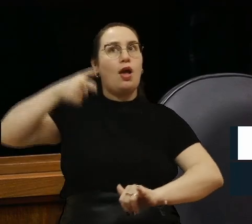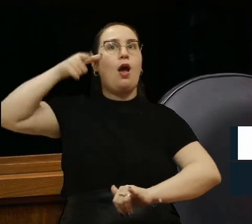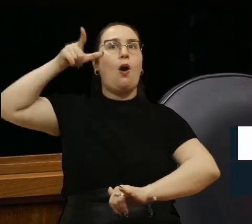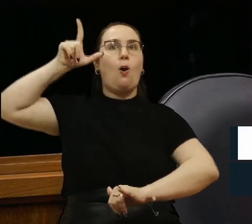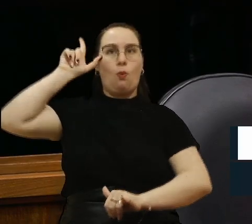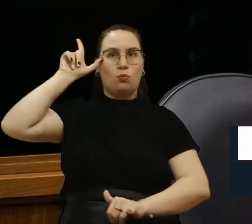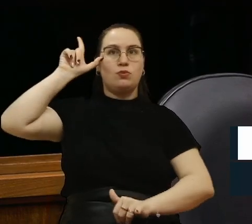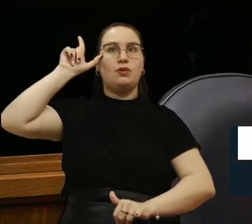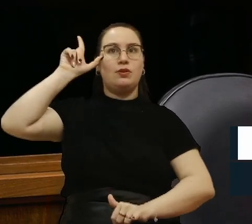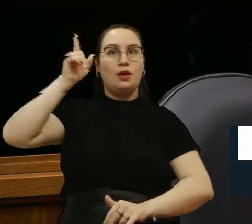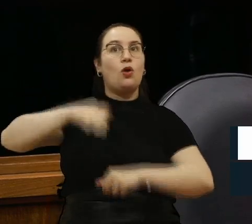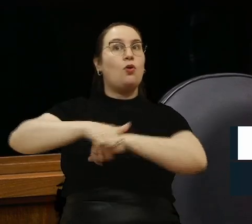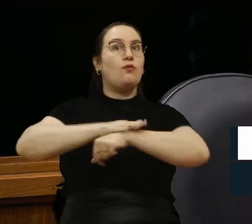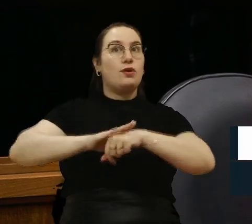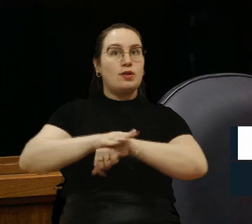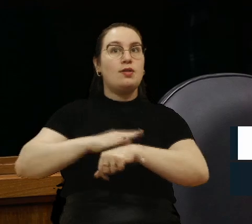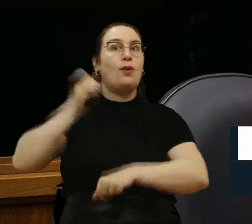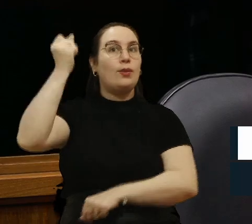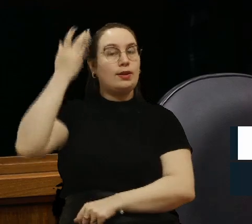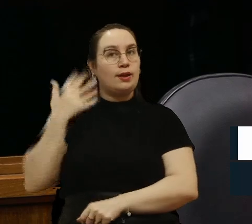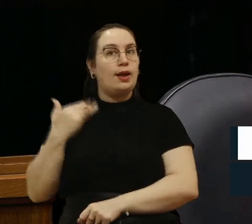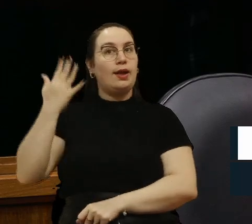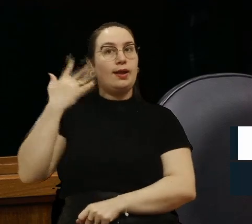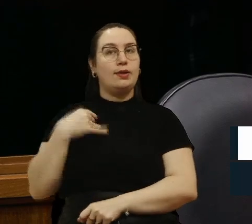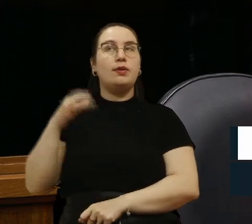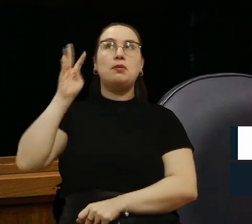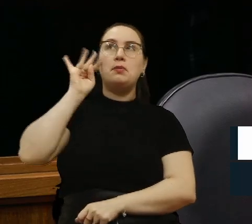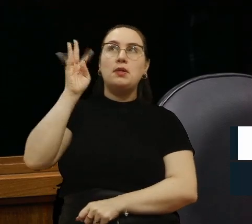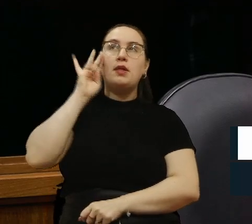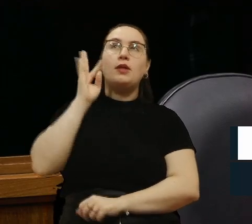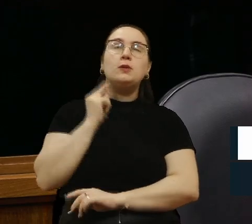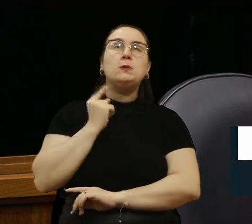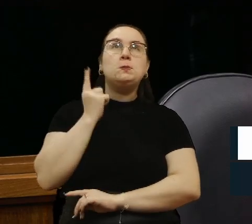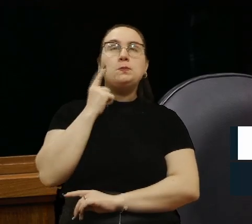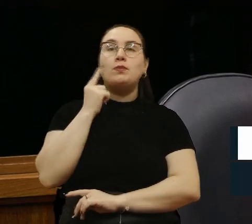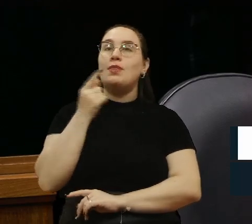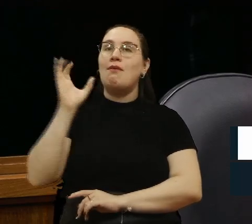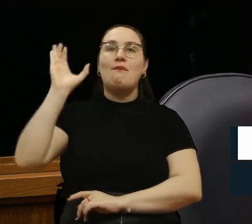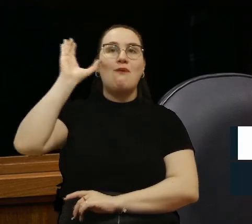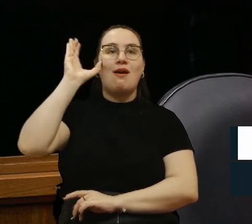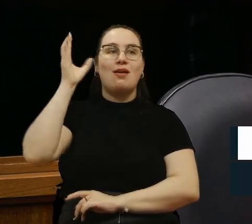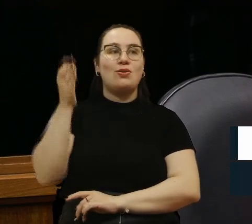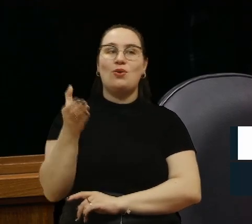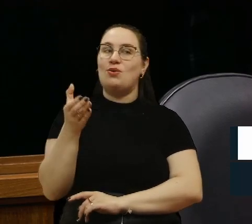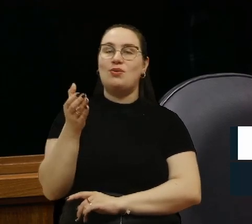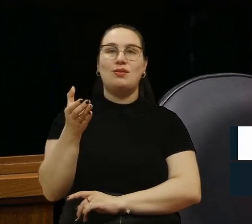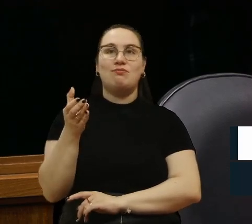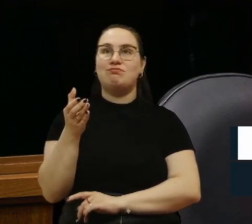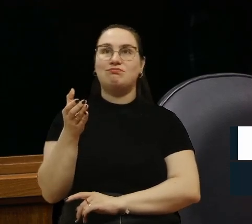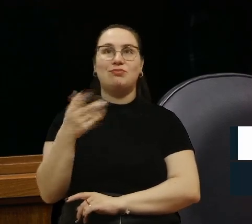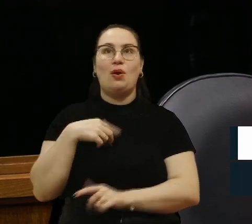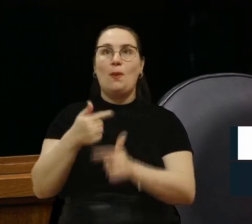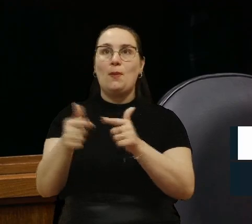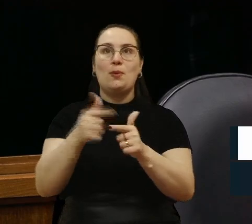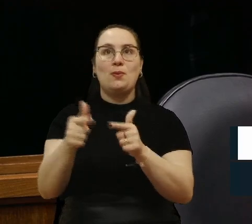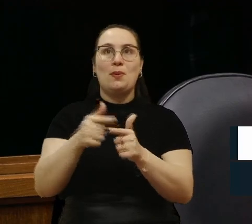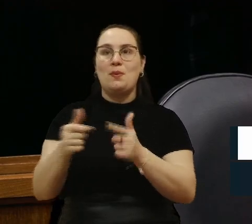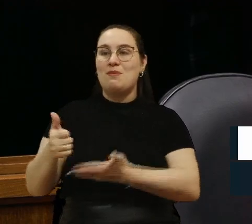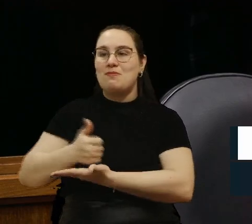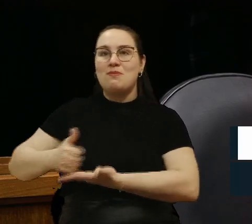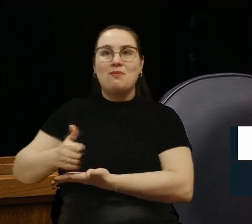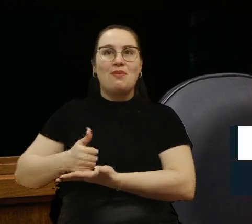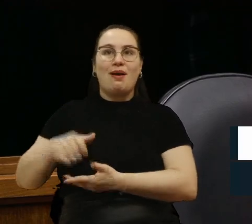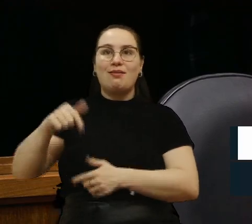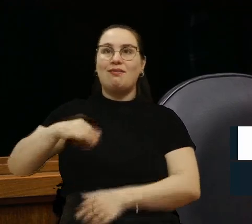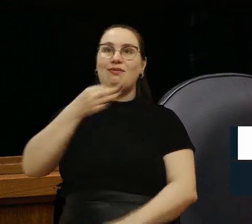né, conversei com a vereadora Daiane, mas estava refletindo durante o dia. Essa não é a solução para resolver os problemas da atenção primária da nossa cidade,